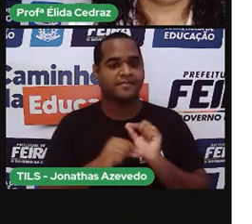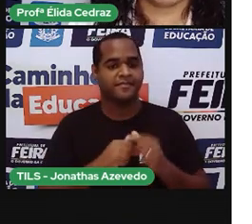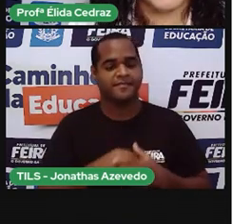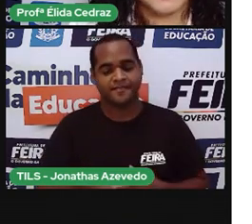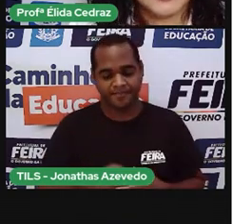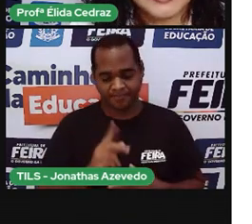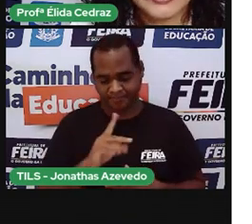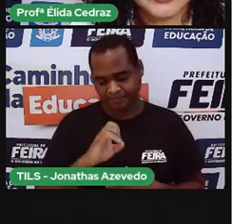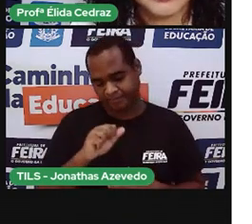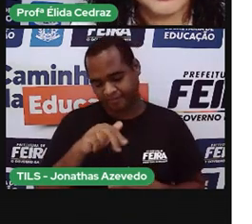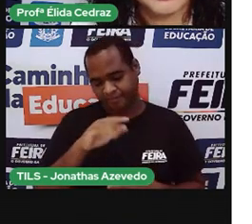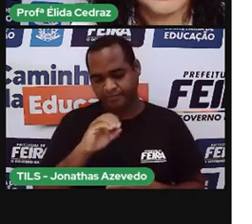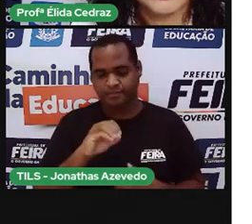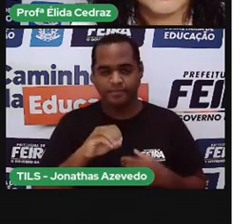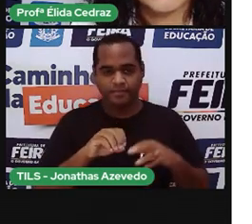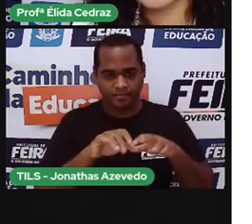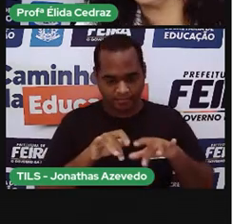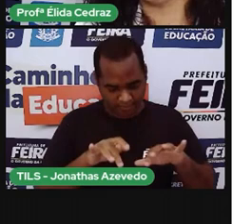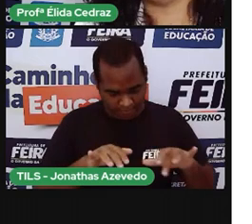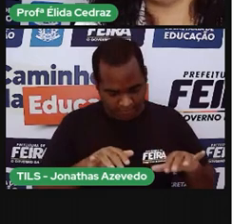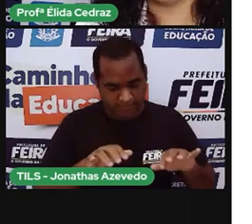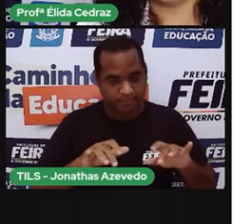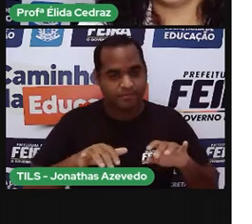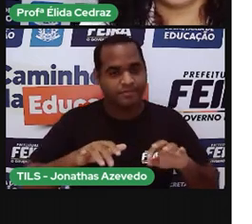é o piano.